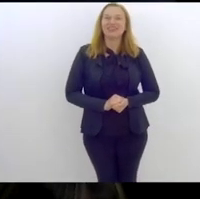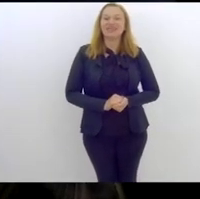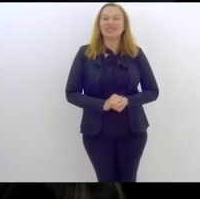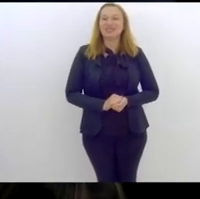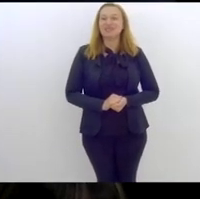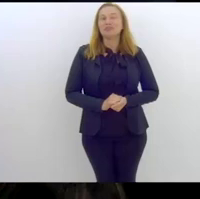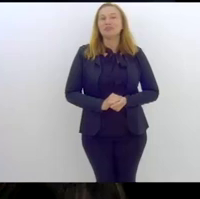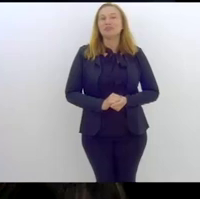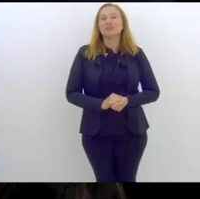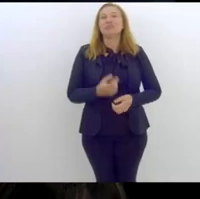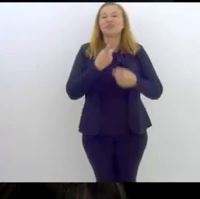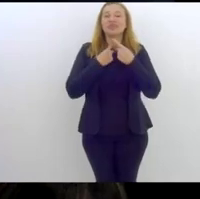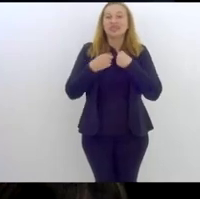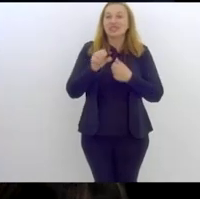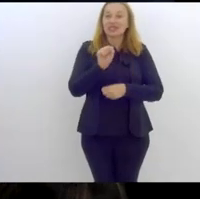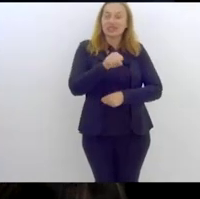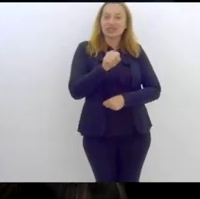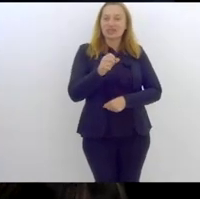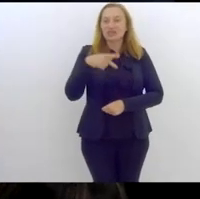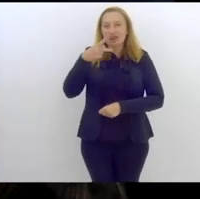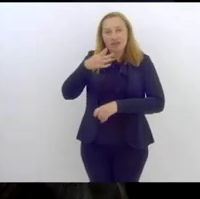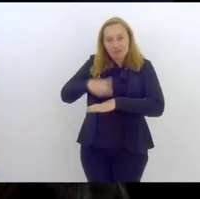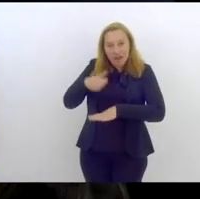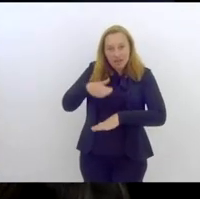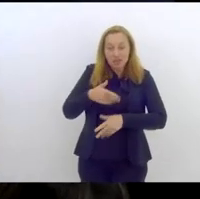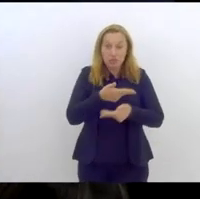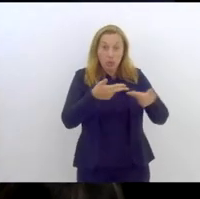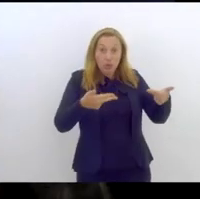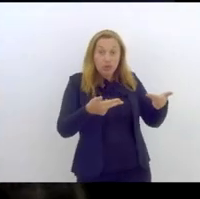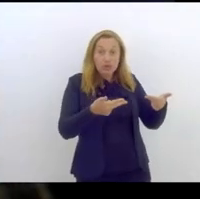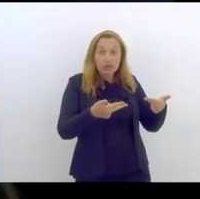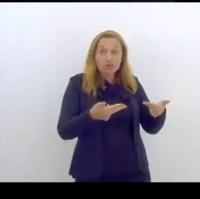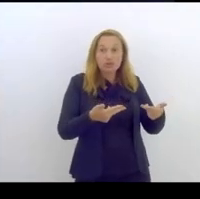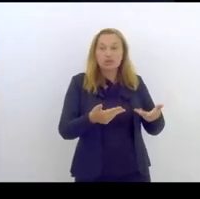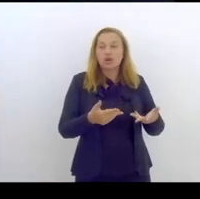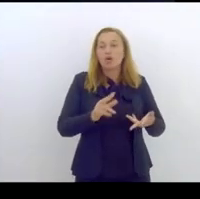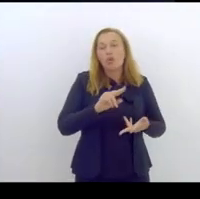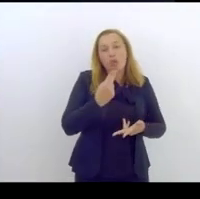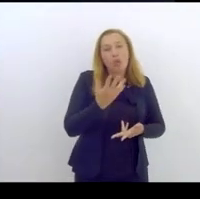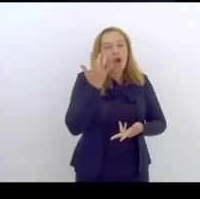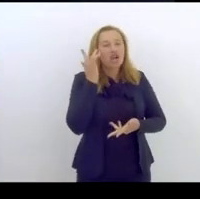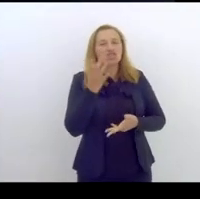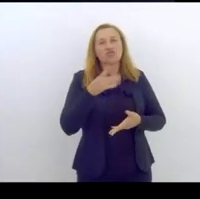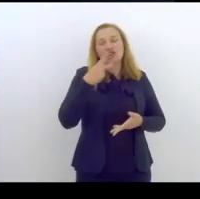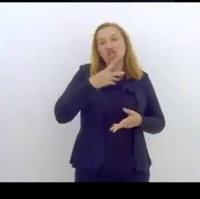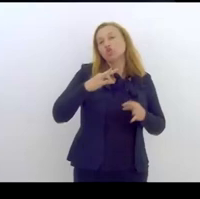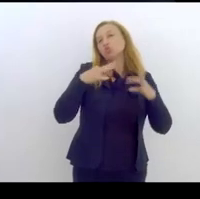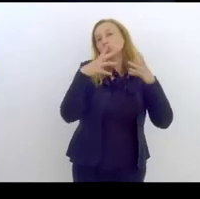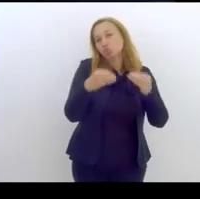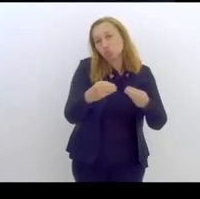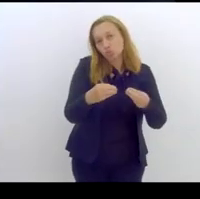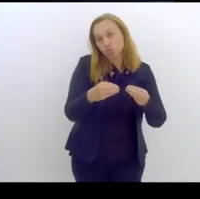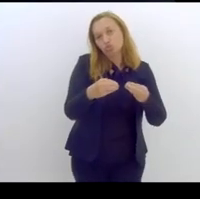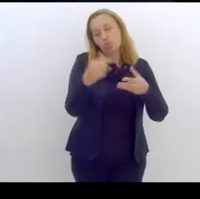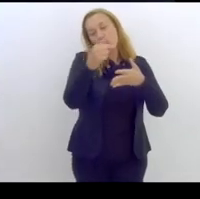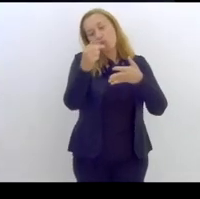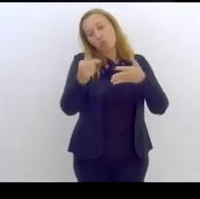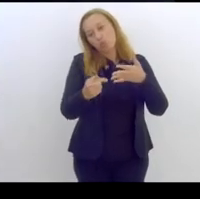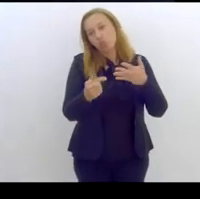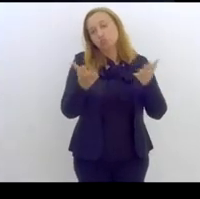o senhor deseja assim que eu faça mais alguns esclarecimento que eu acho que eu já abordei todos os pontos